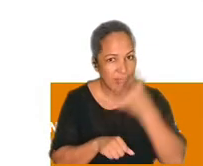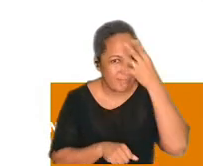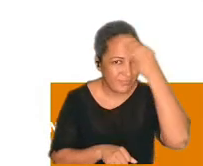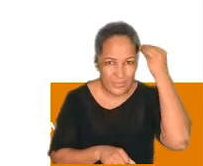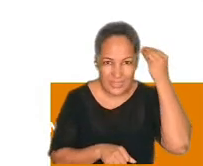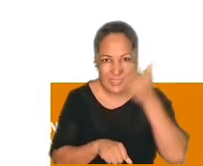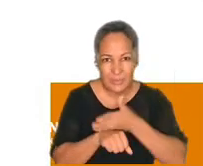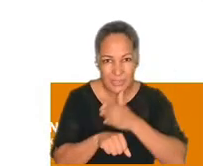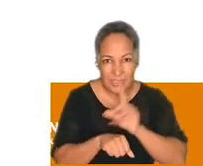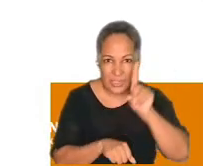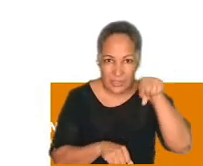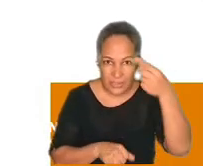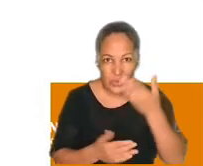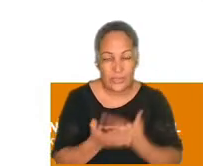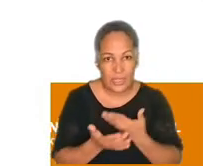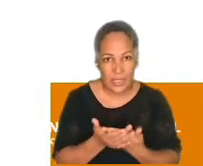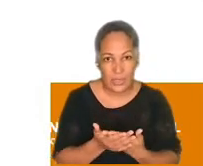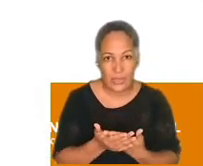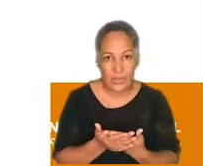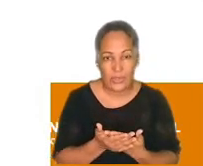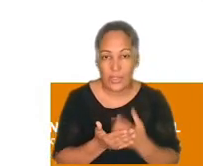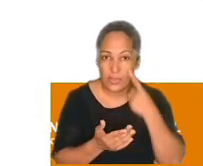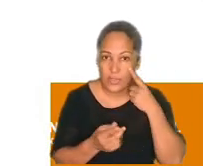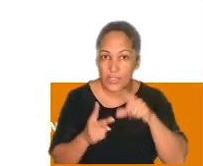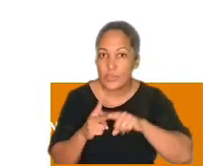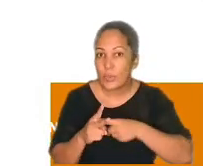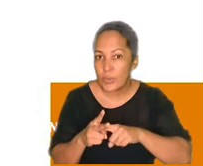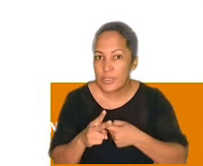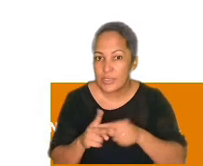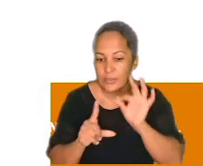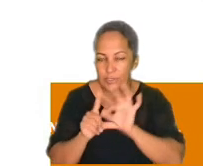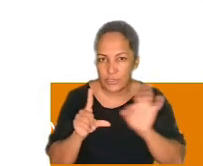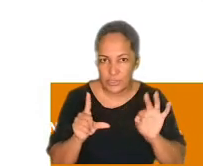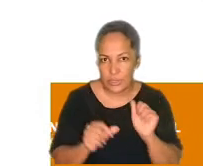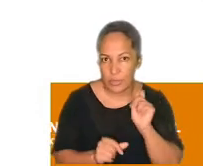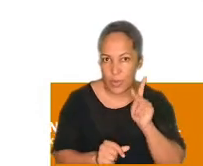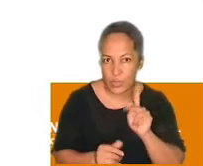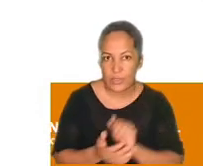Pratiquem, não esqueçam de praticar. Na próxima aula eu trago aqui uma correçãozinha